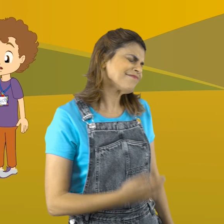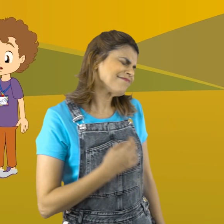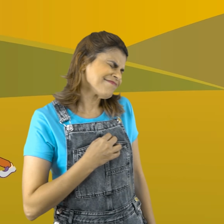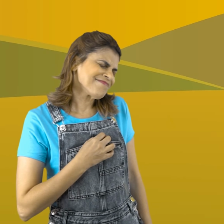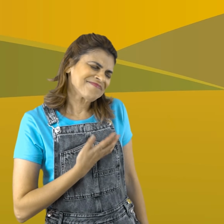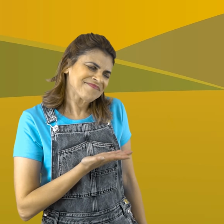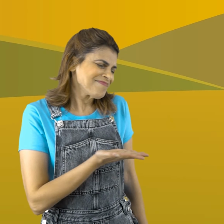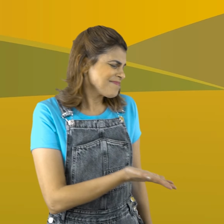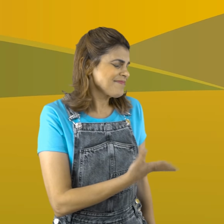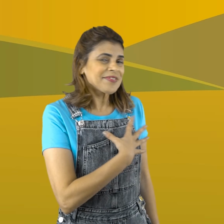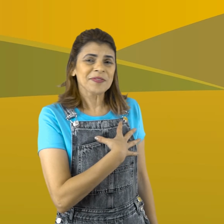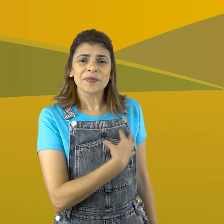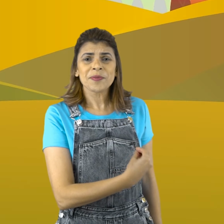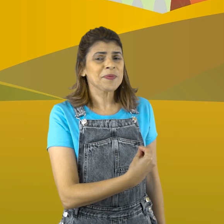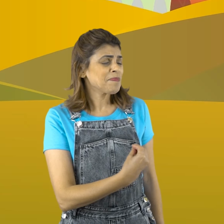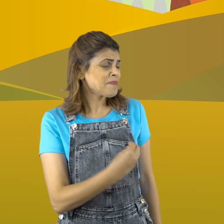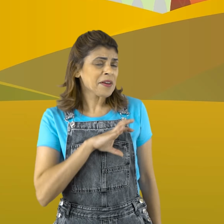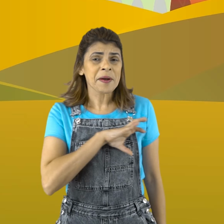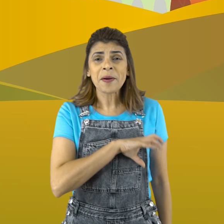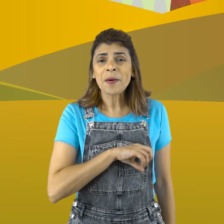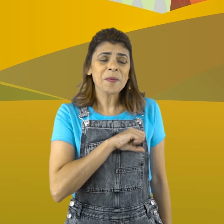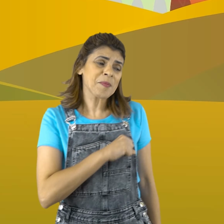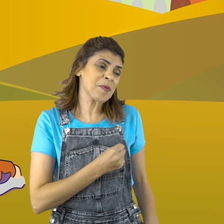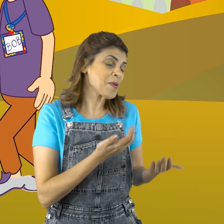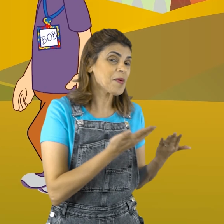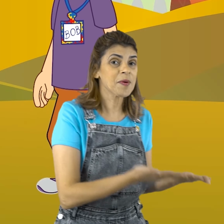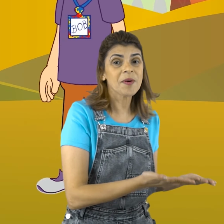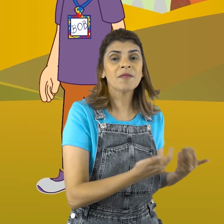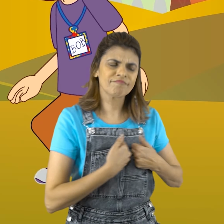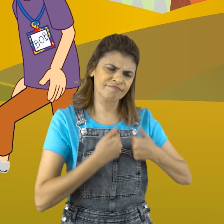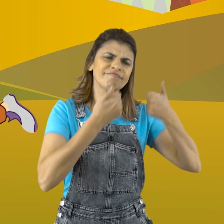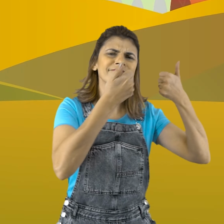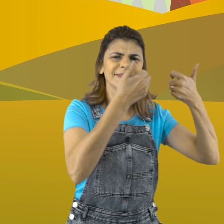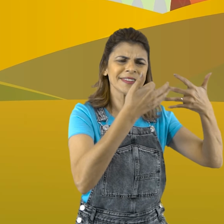amor, vamos juntos, não tenho palavras pra lhe